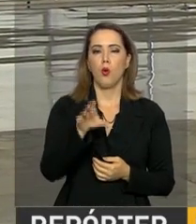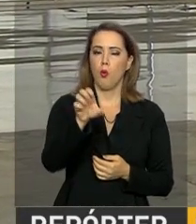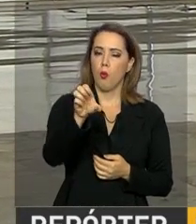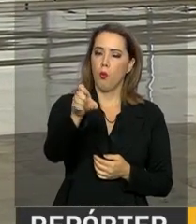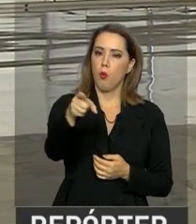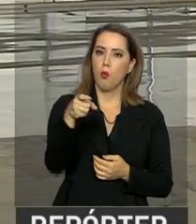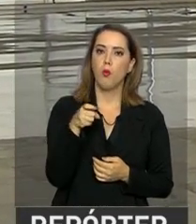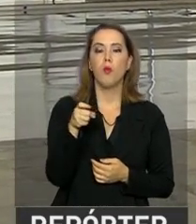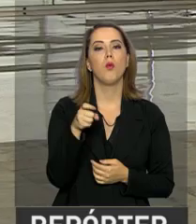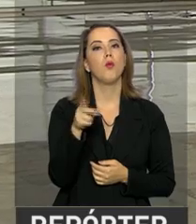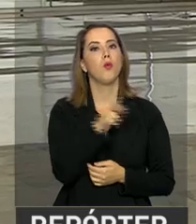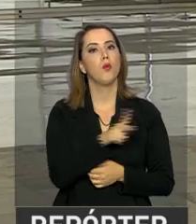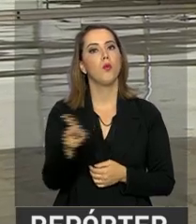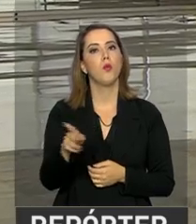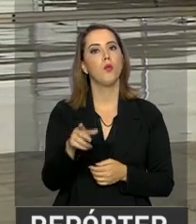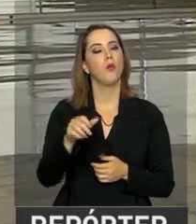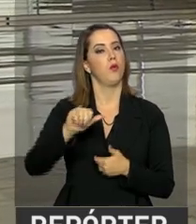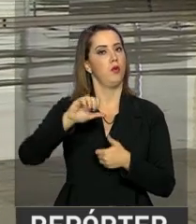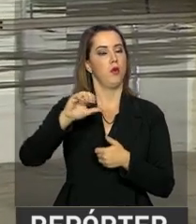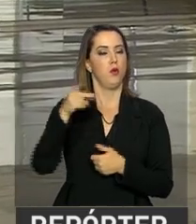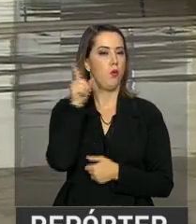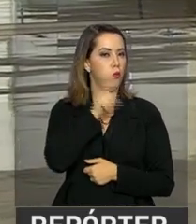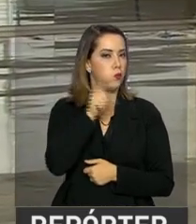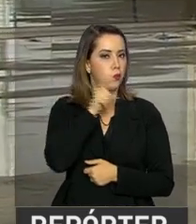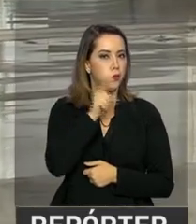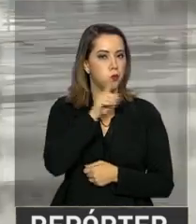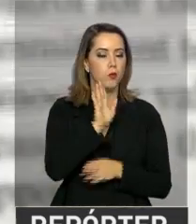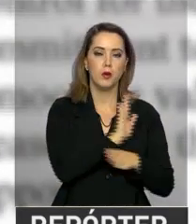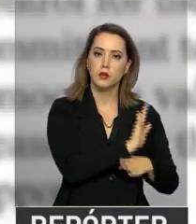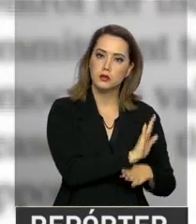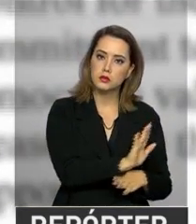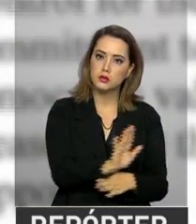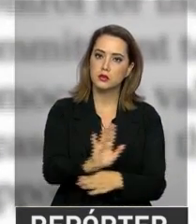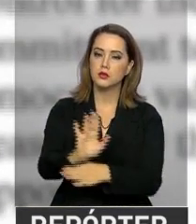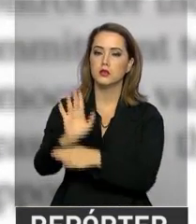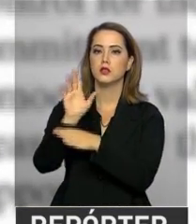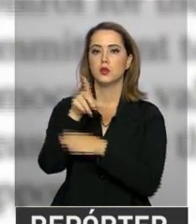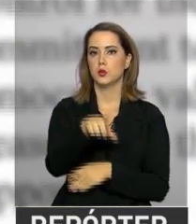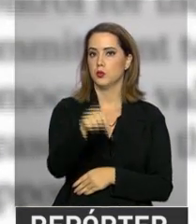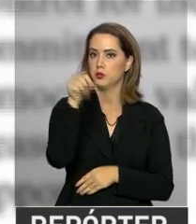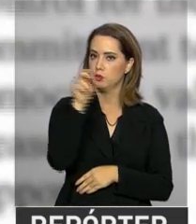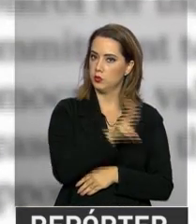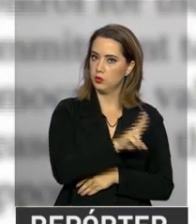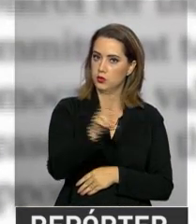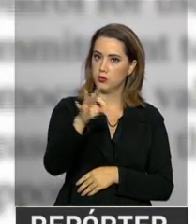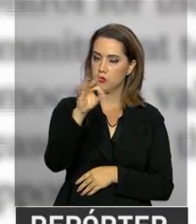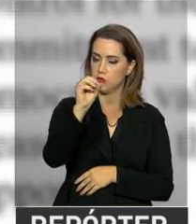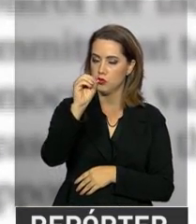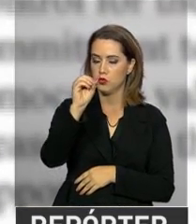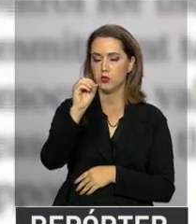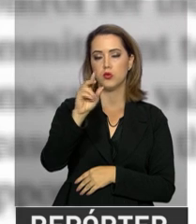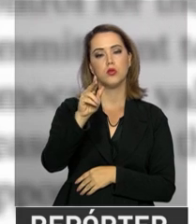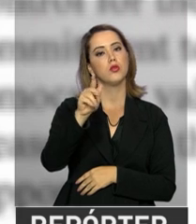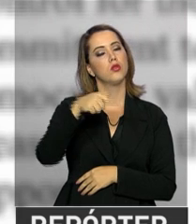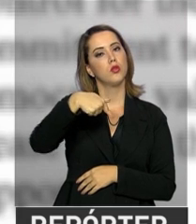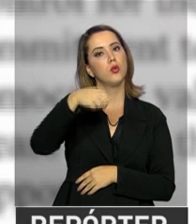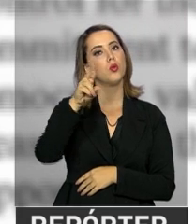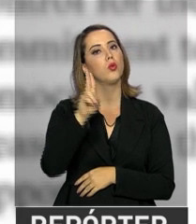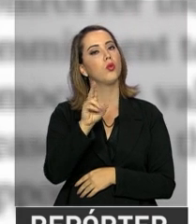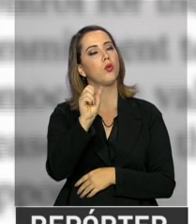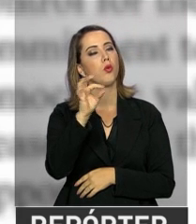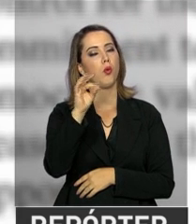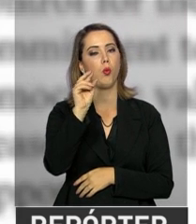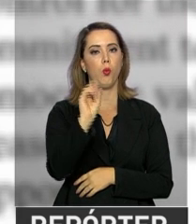dos Estados Unidos, Jimmy Carter, manifestou apoio à indicação do jurista Torquato Jardim para o Ministério da